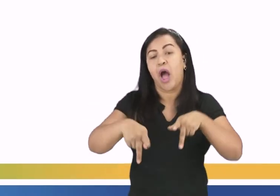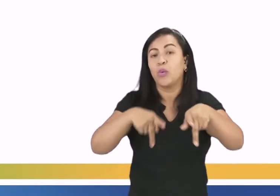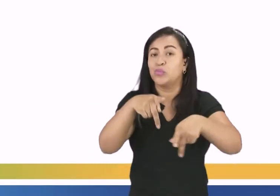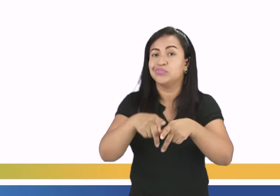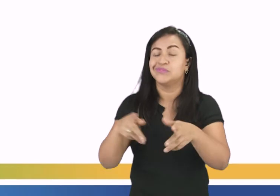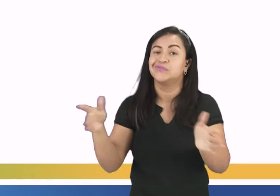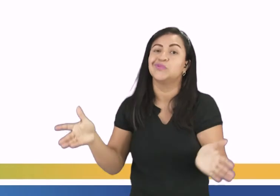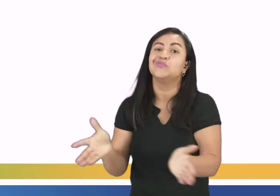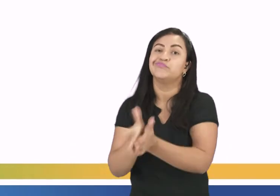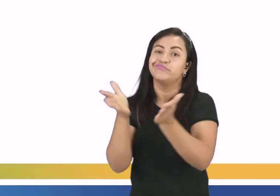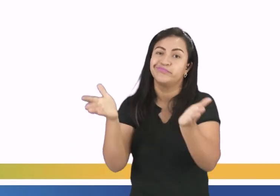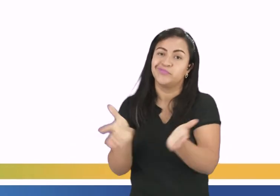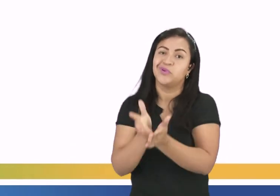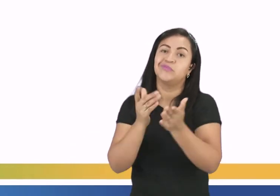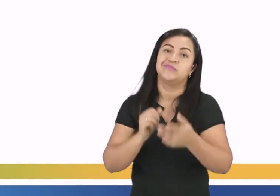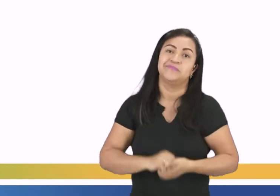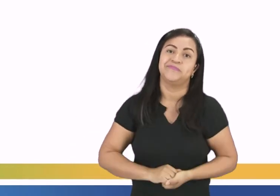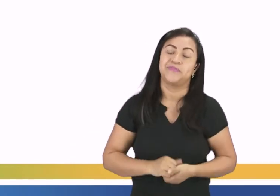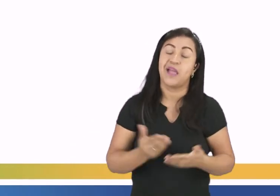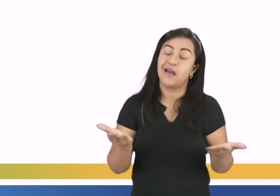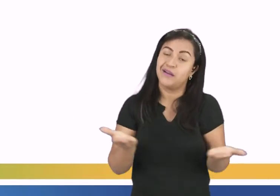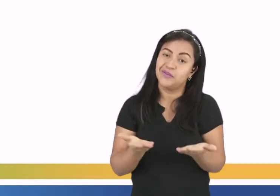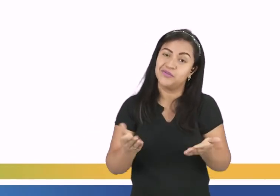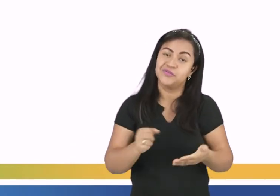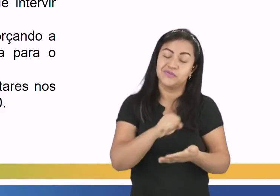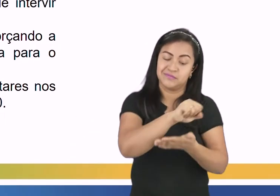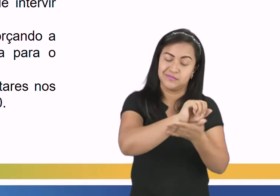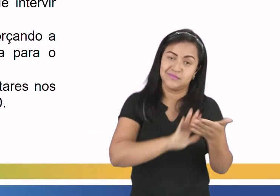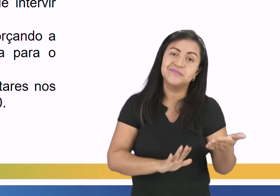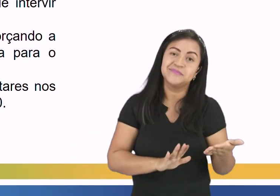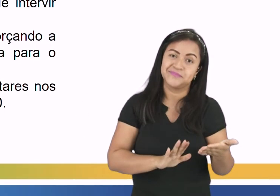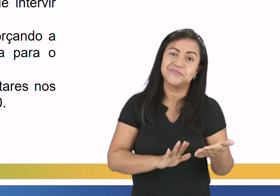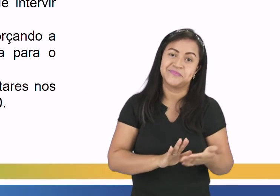Agora nós iremos exercitar o que nós aprendemos.